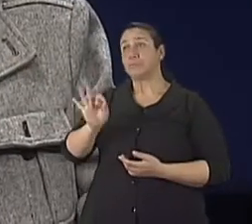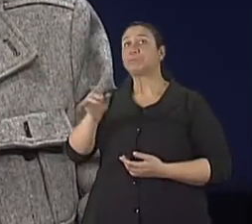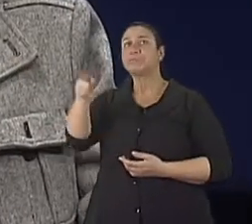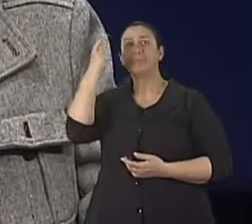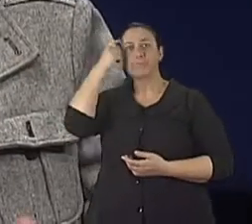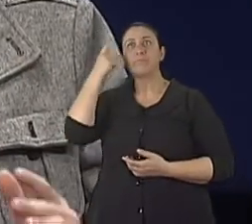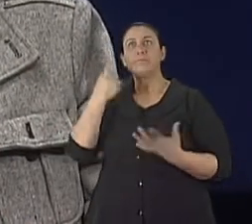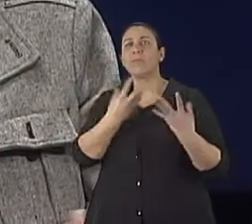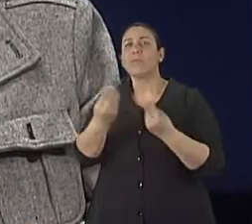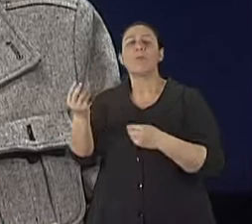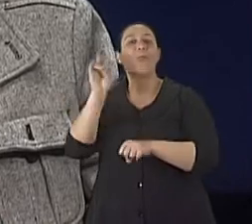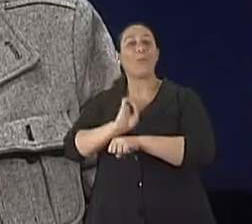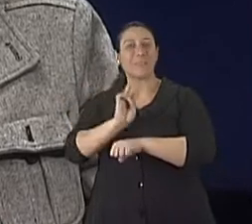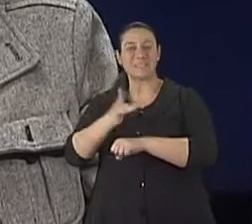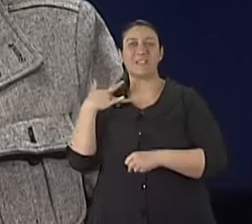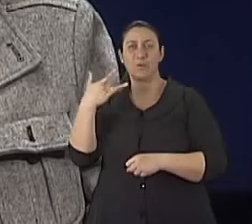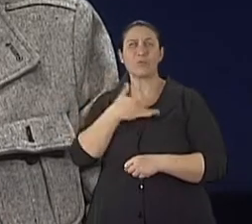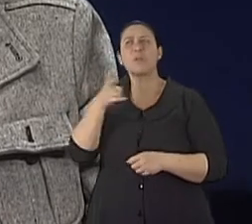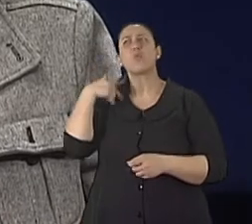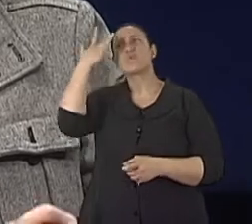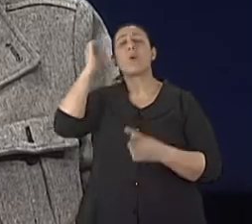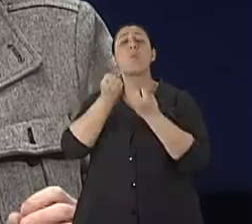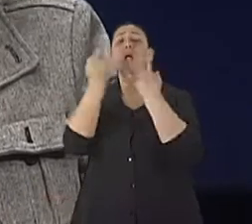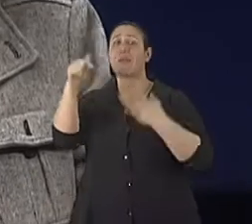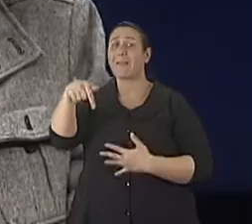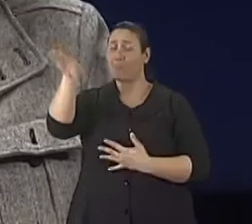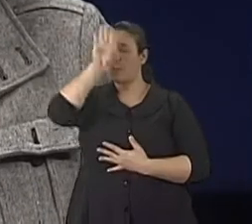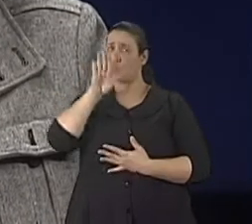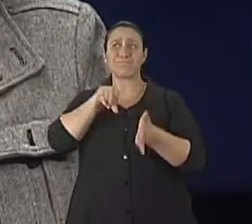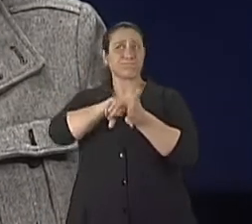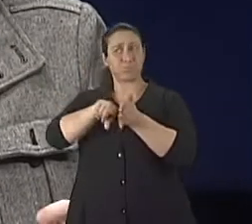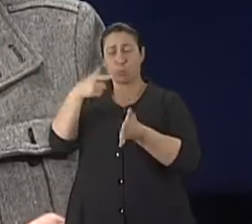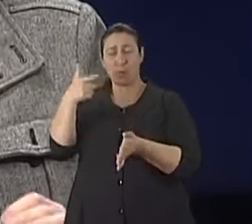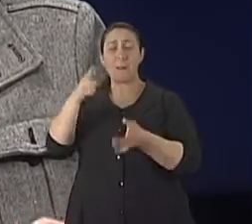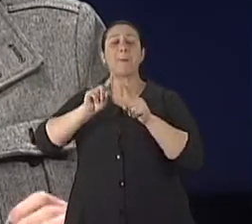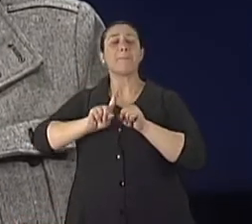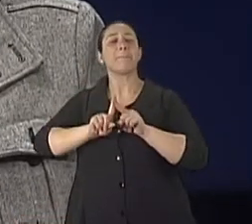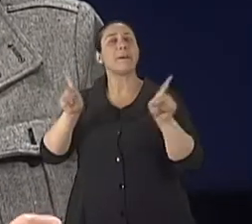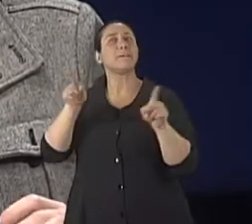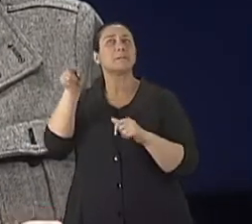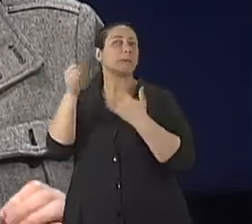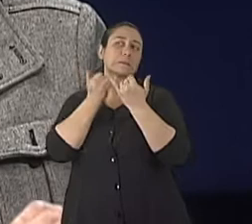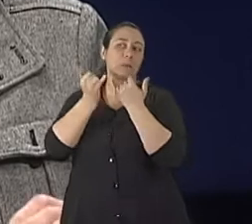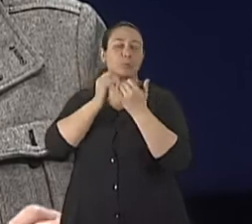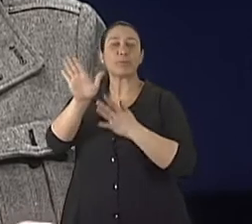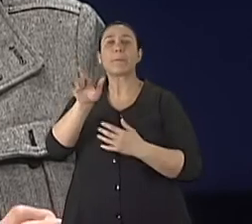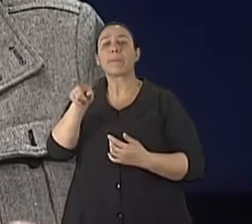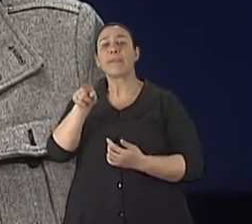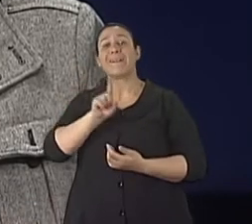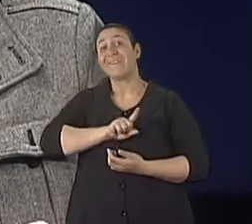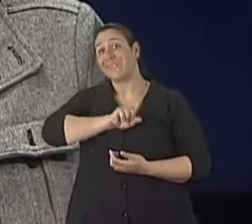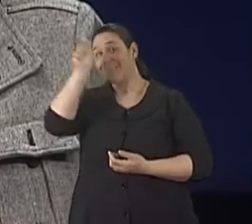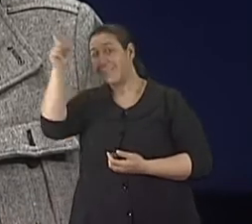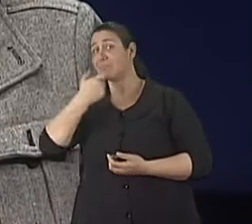um é na assim no brasil a gente não tem dados sobre isso mas posso citar um exemplo hoje é um dado que